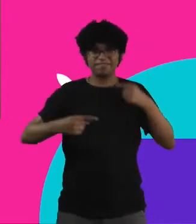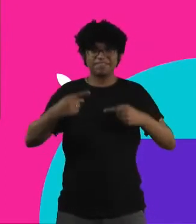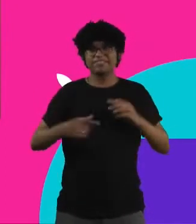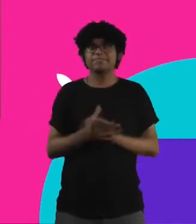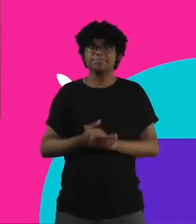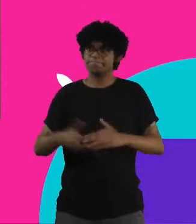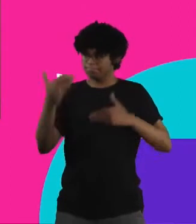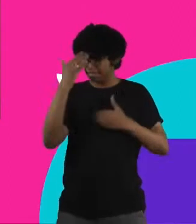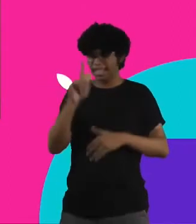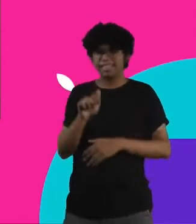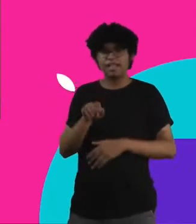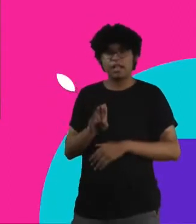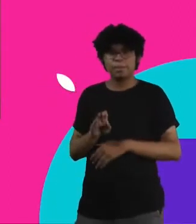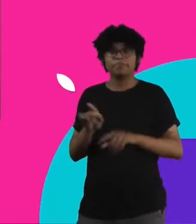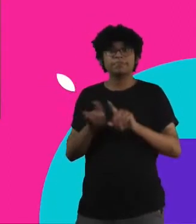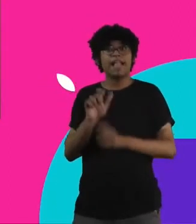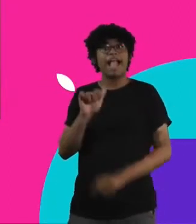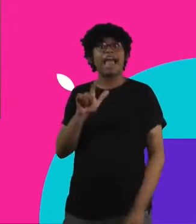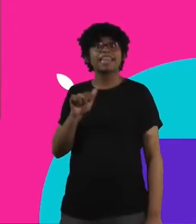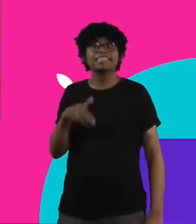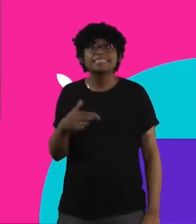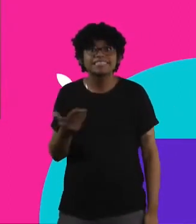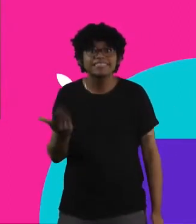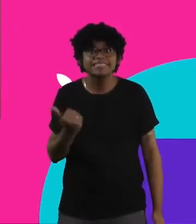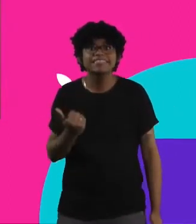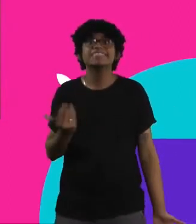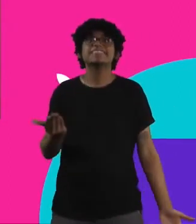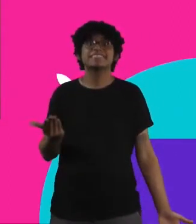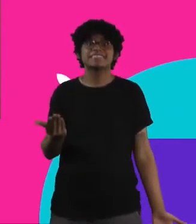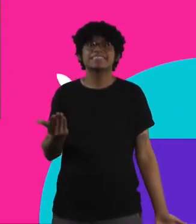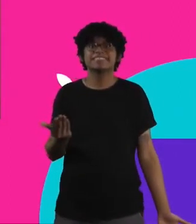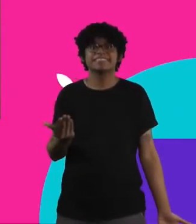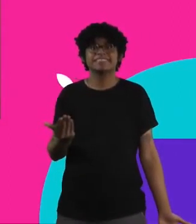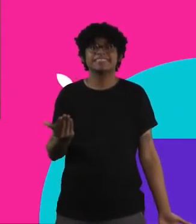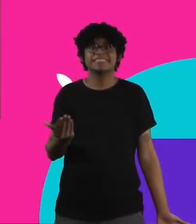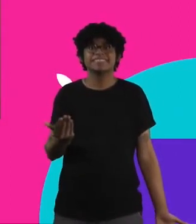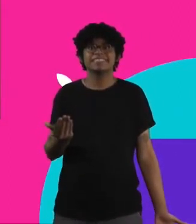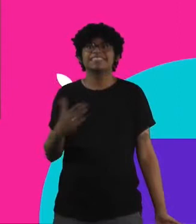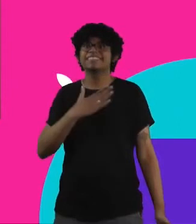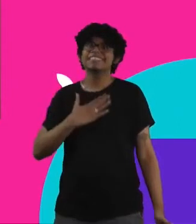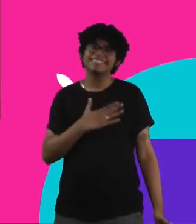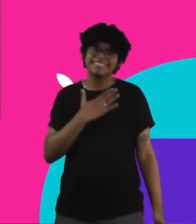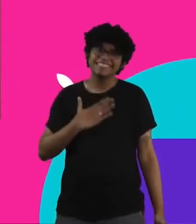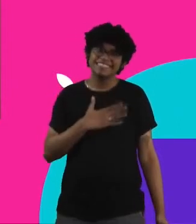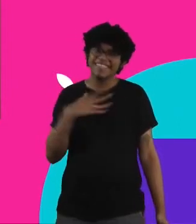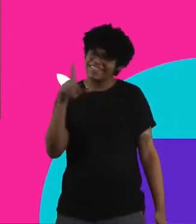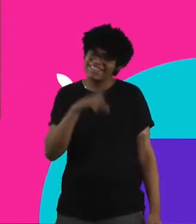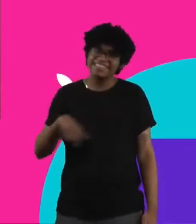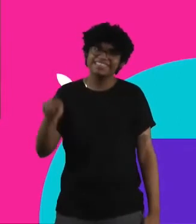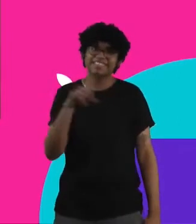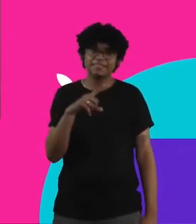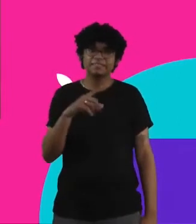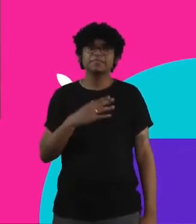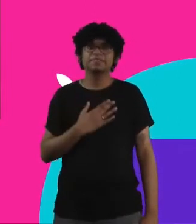Obrigada, Gabi. E o Alan? Alan, tá Prazer, tudo certo aí? é um prazer Prazer. falar com vocês. É